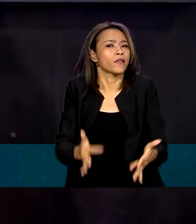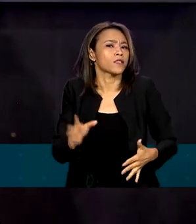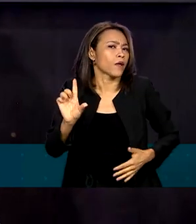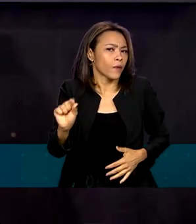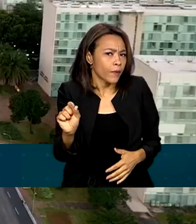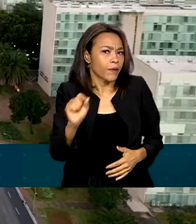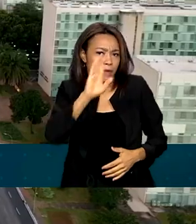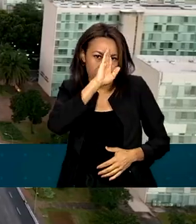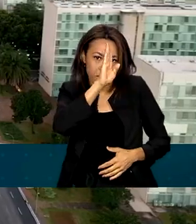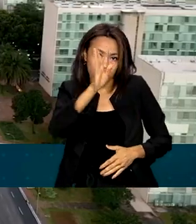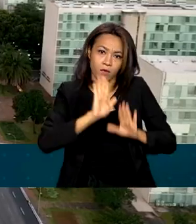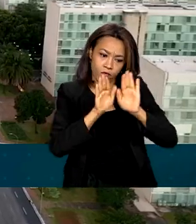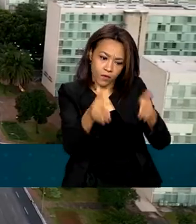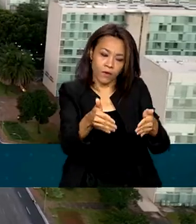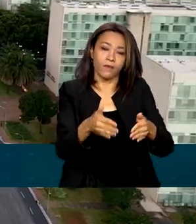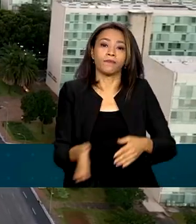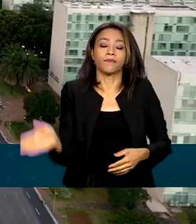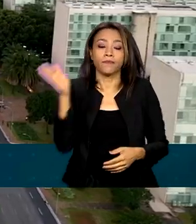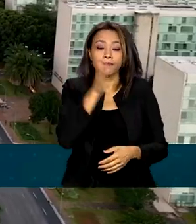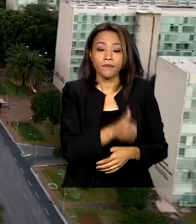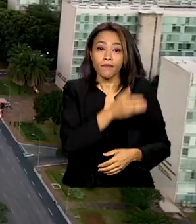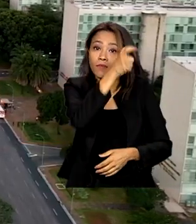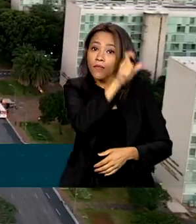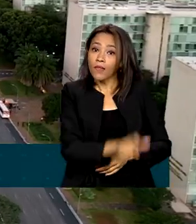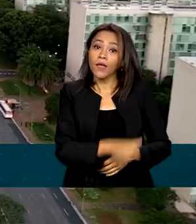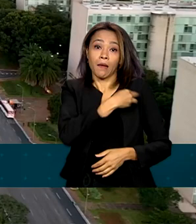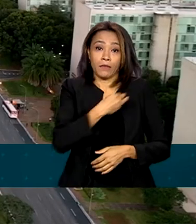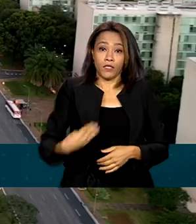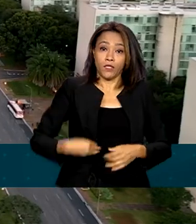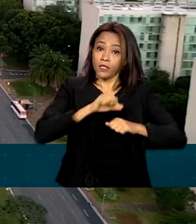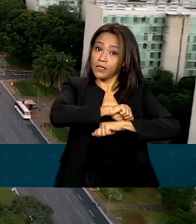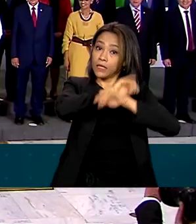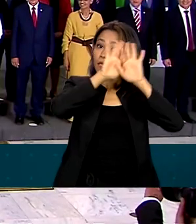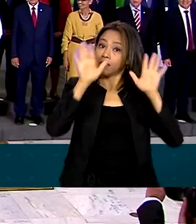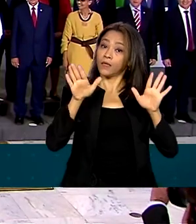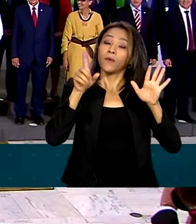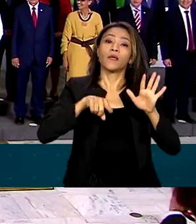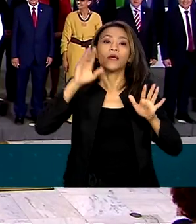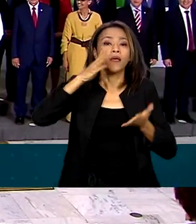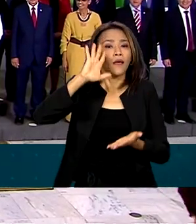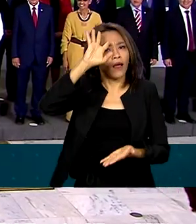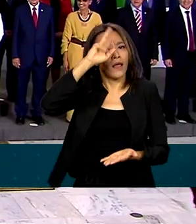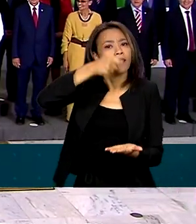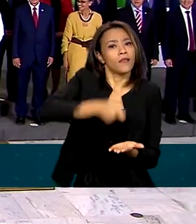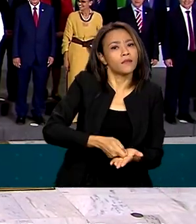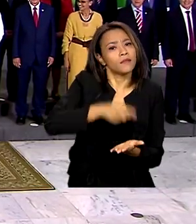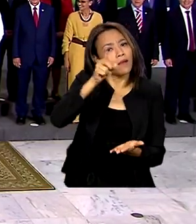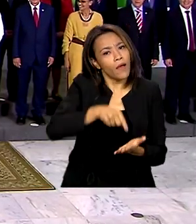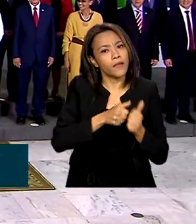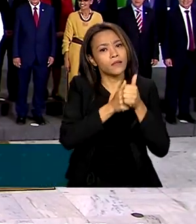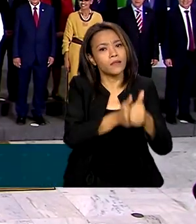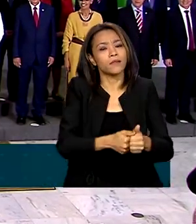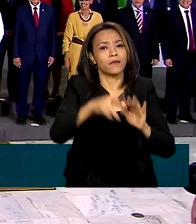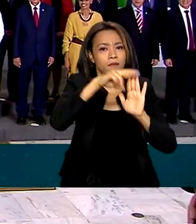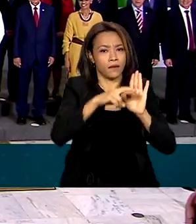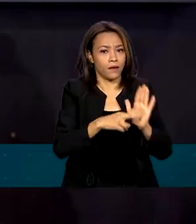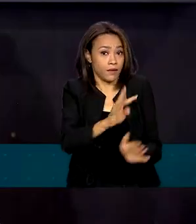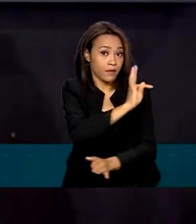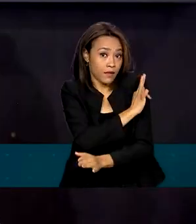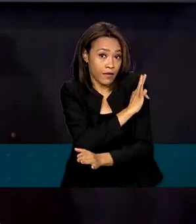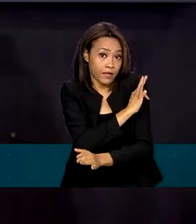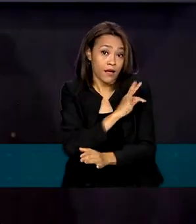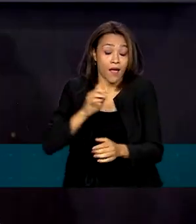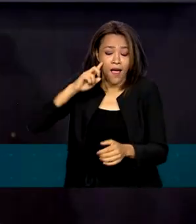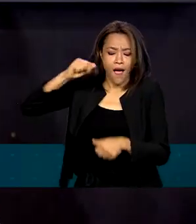dentro da prioridade a ministra Também deixou claro que as decisões da pasta serão técnicas e que as análises políticas